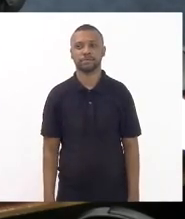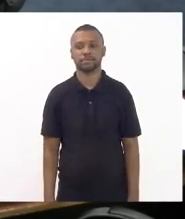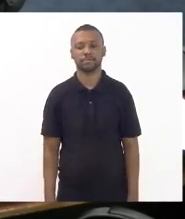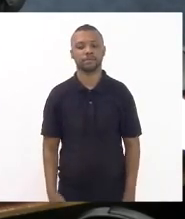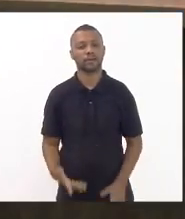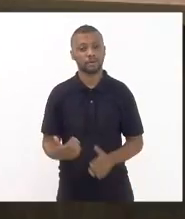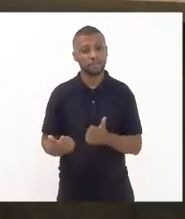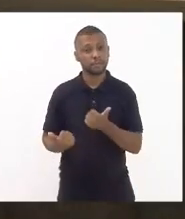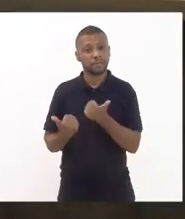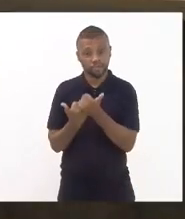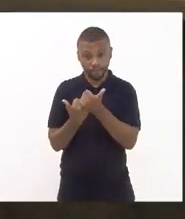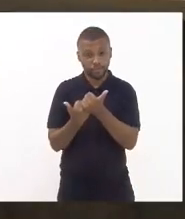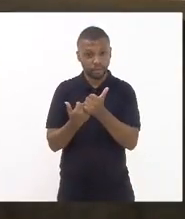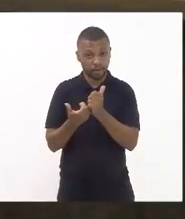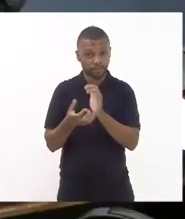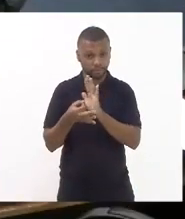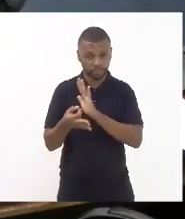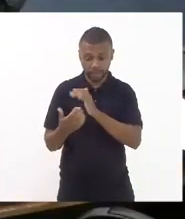Parecer é favorável.